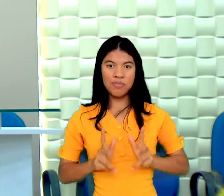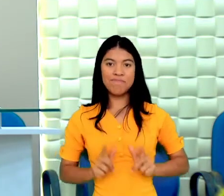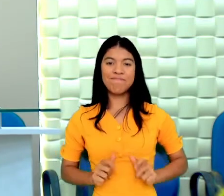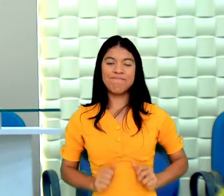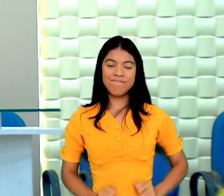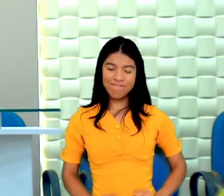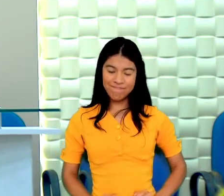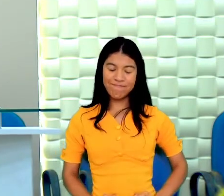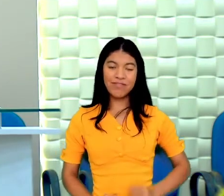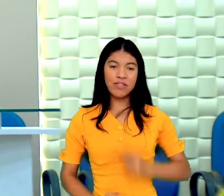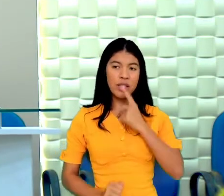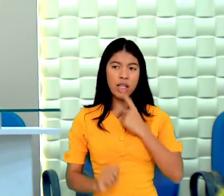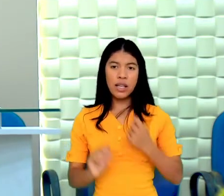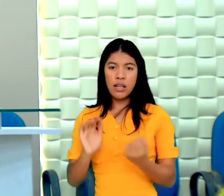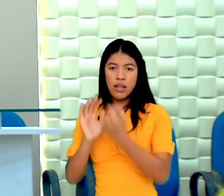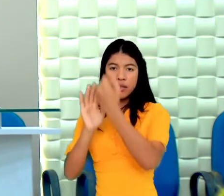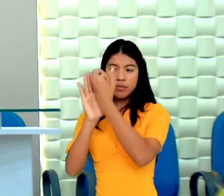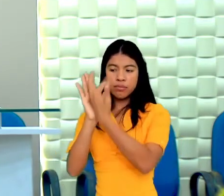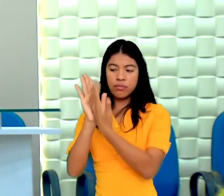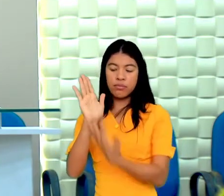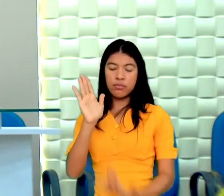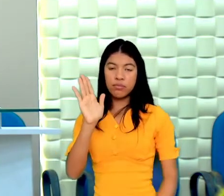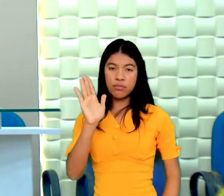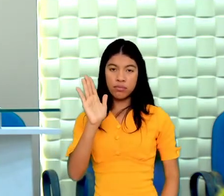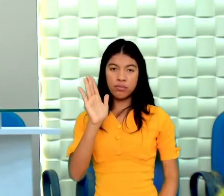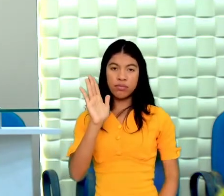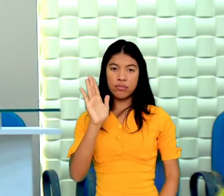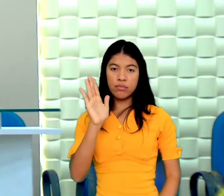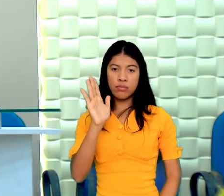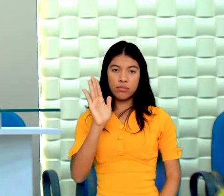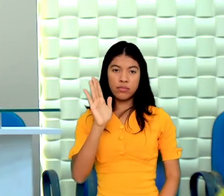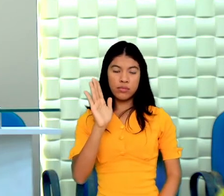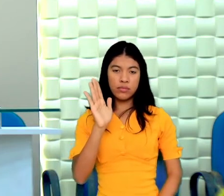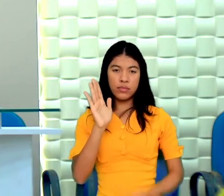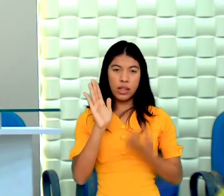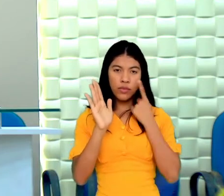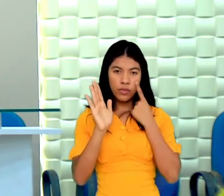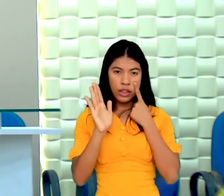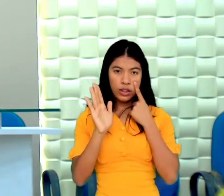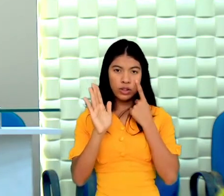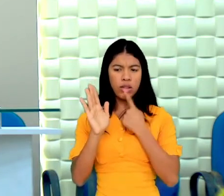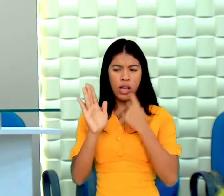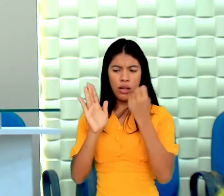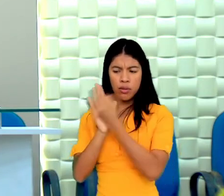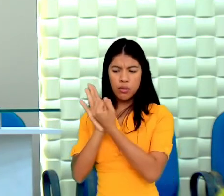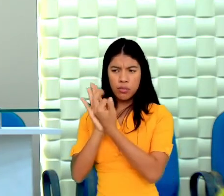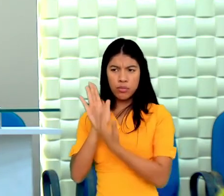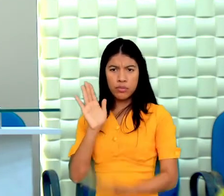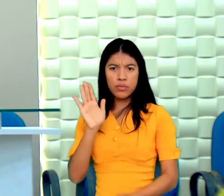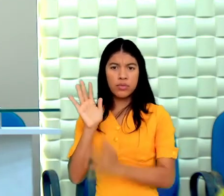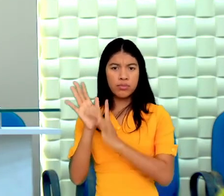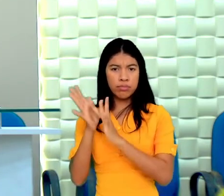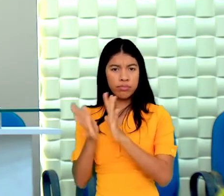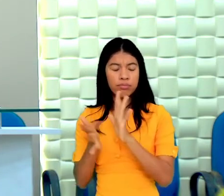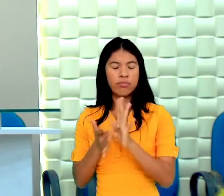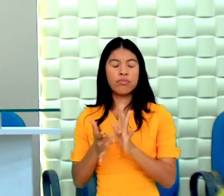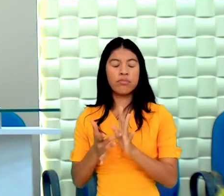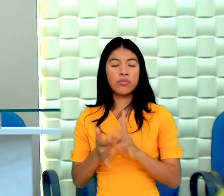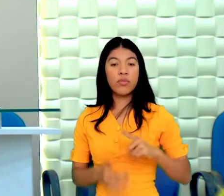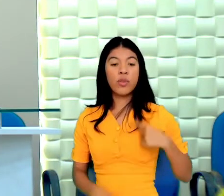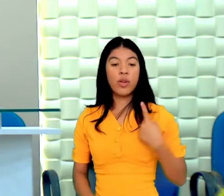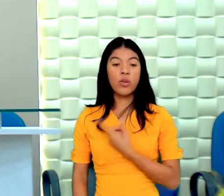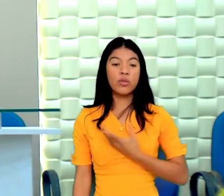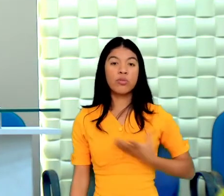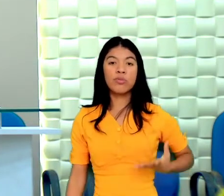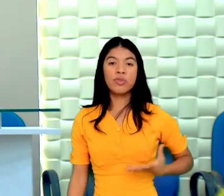justificados pelo seu sangue, pelo seu sangue, o sangue de Jesus, seremos salvos